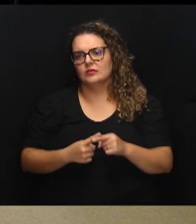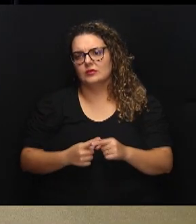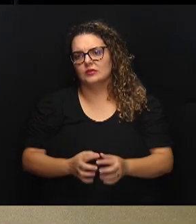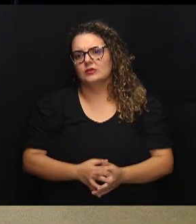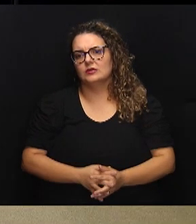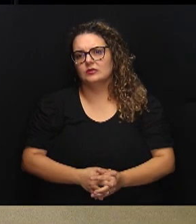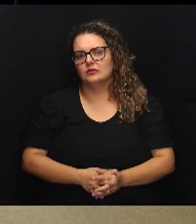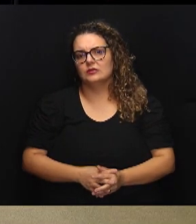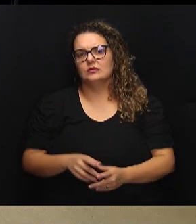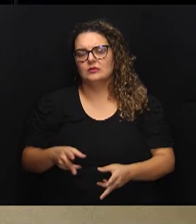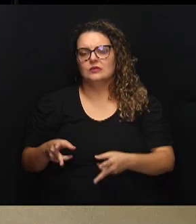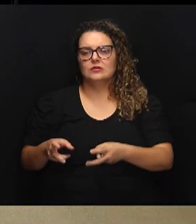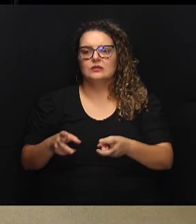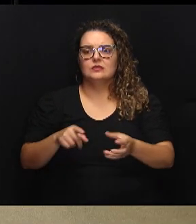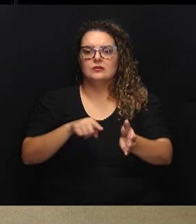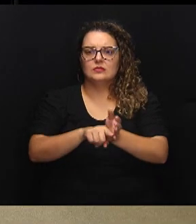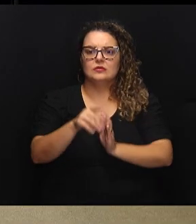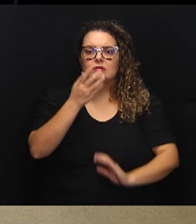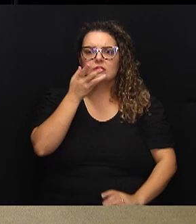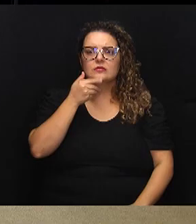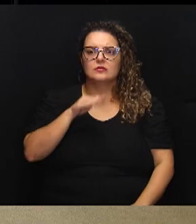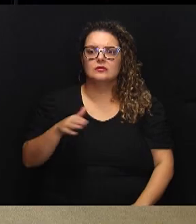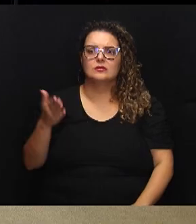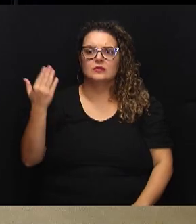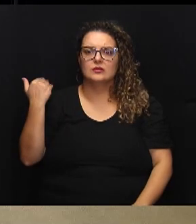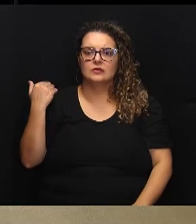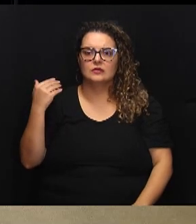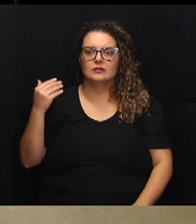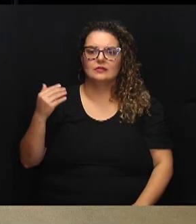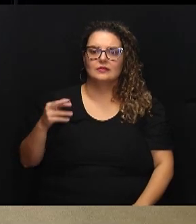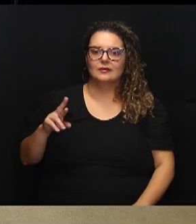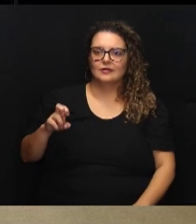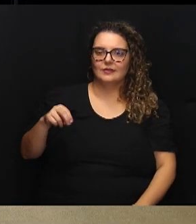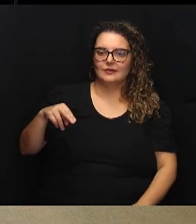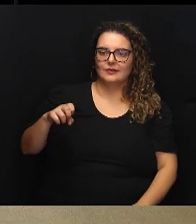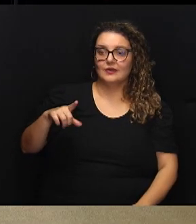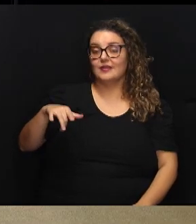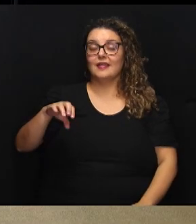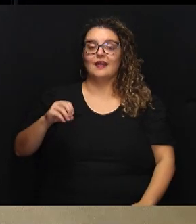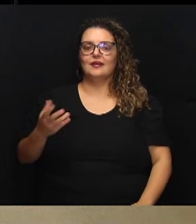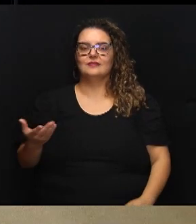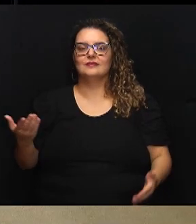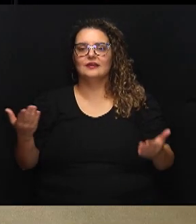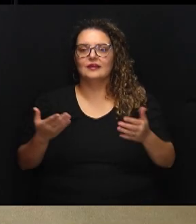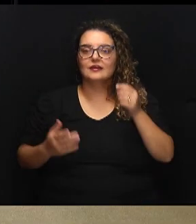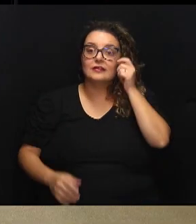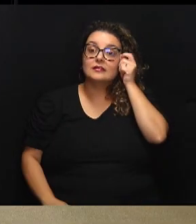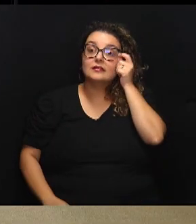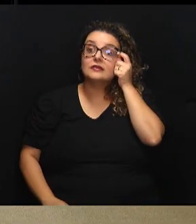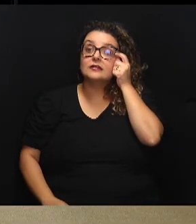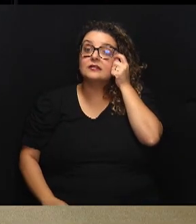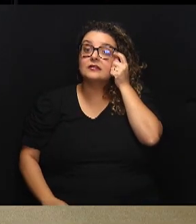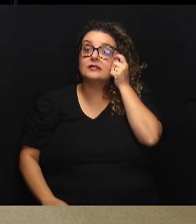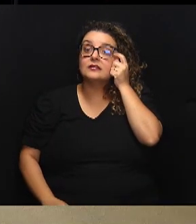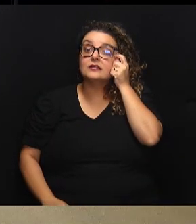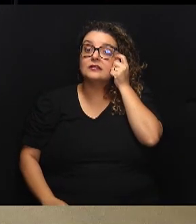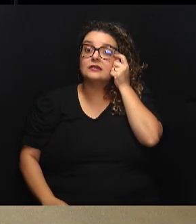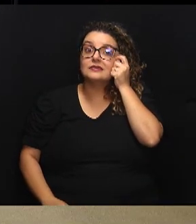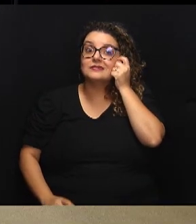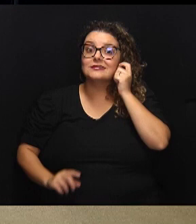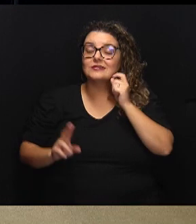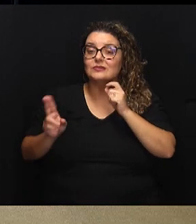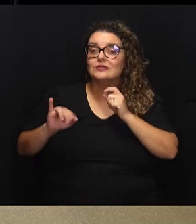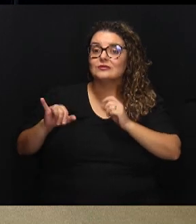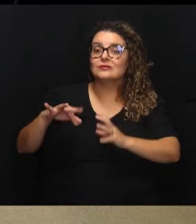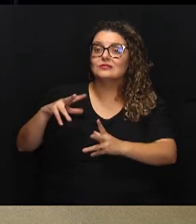você percebe, você vai perguntar para a criança, ela antigamente falava Ronaldo, né? Agora são nomes internacionais.